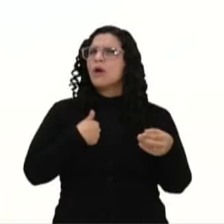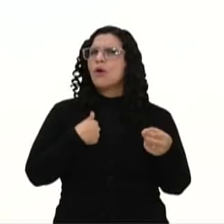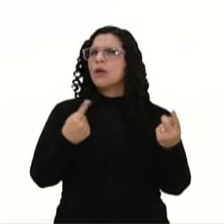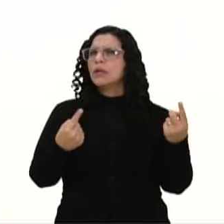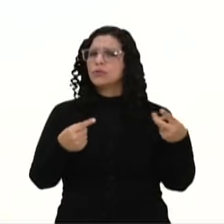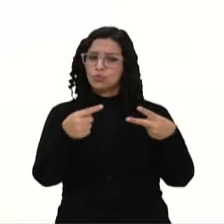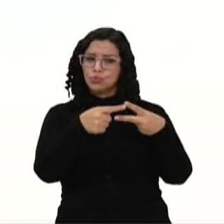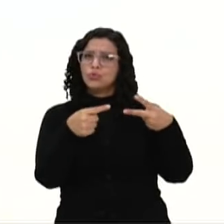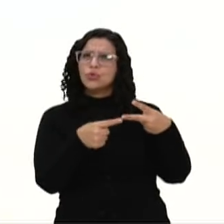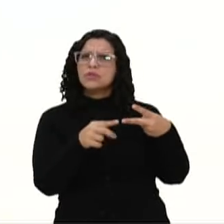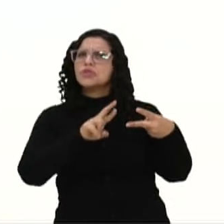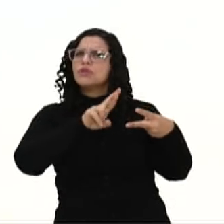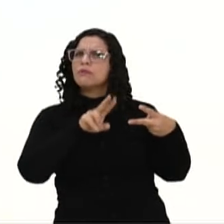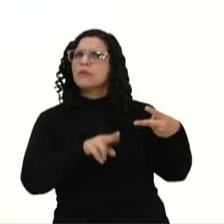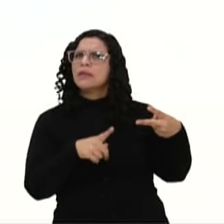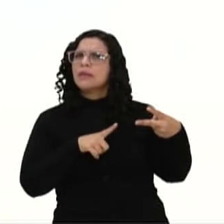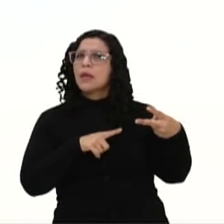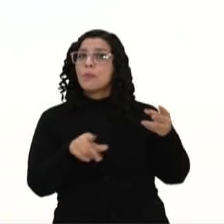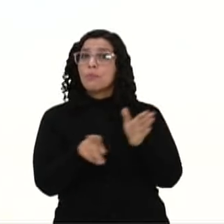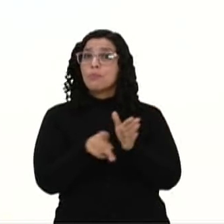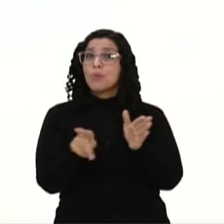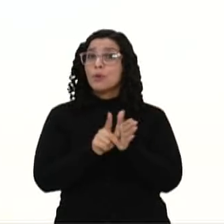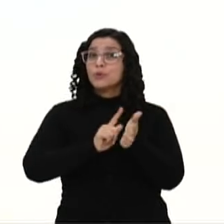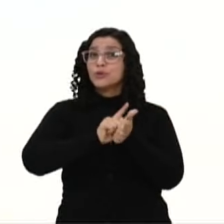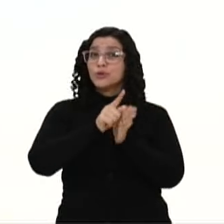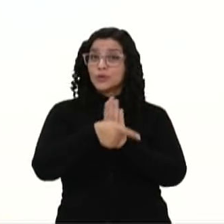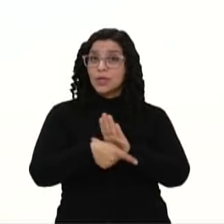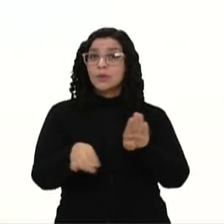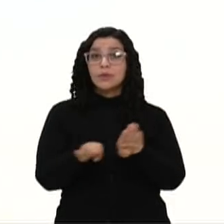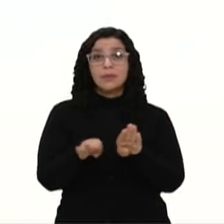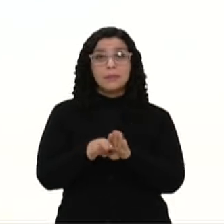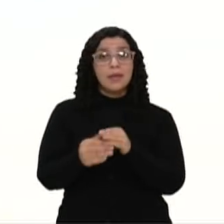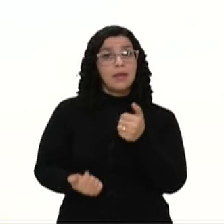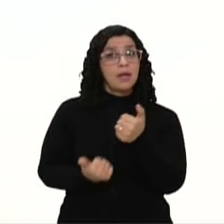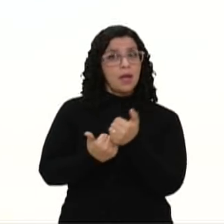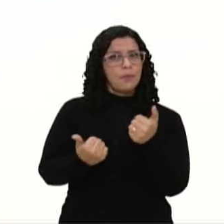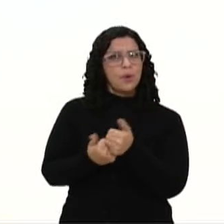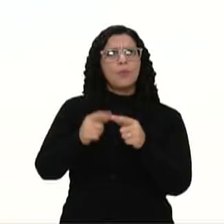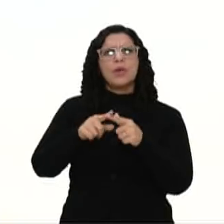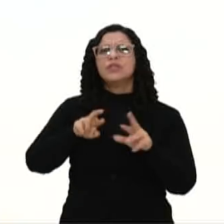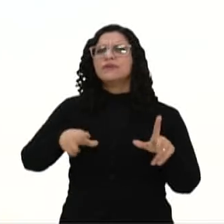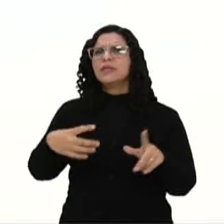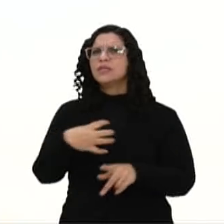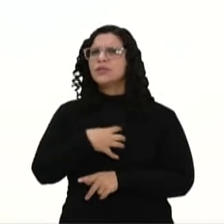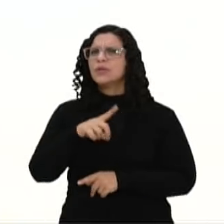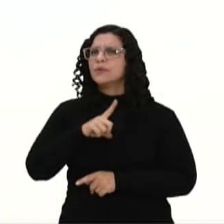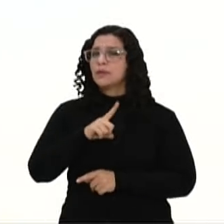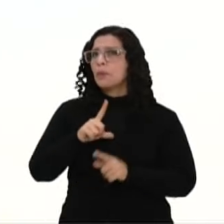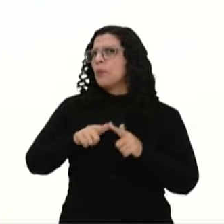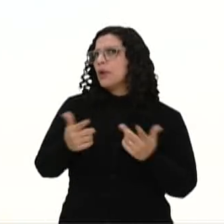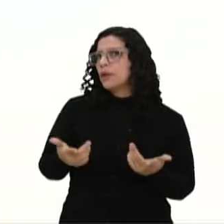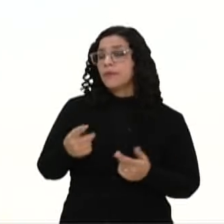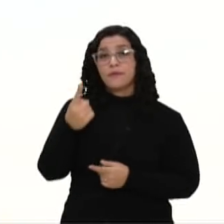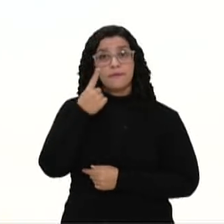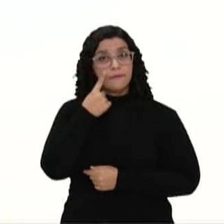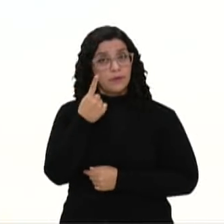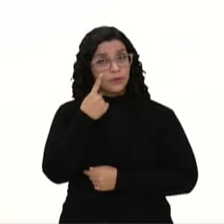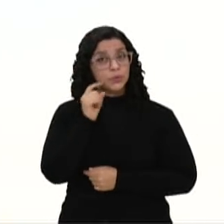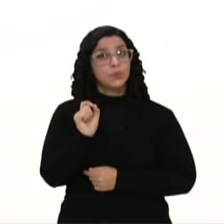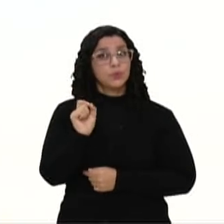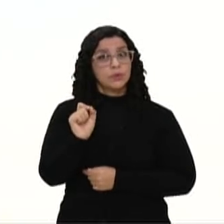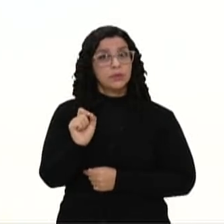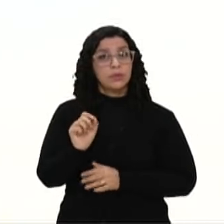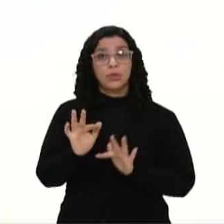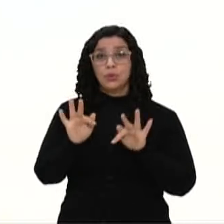as duas? Com base nos gêneros e seus suportes, por que há essa diferença? Veja só,